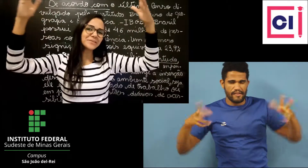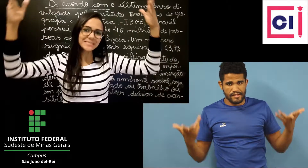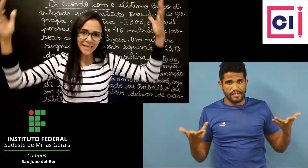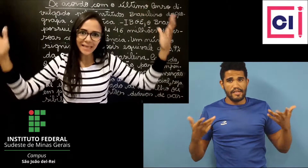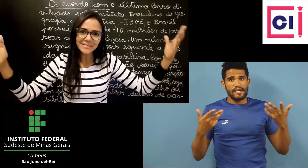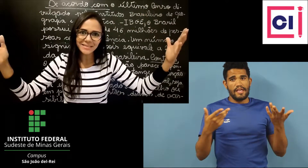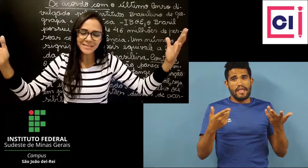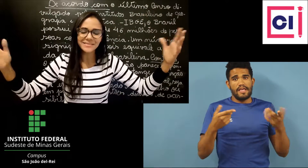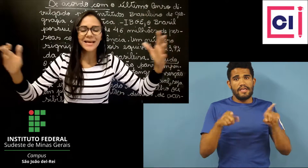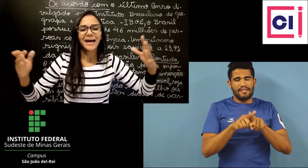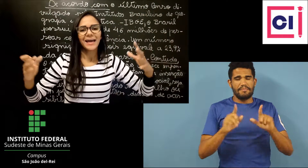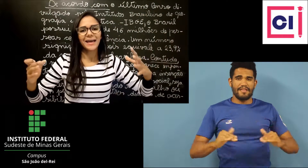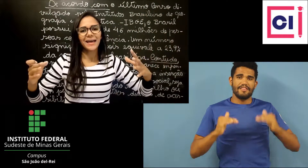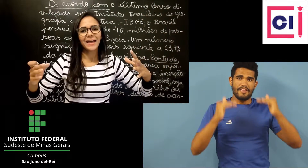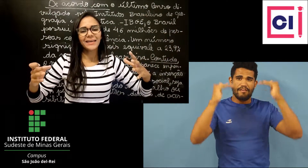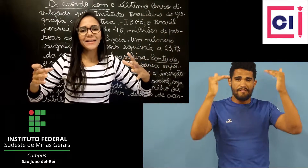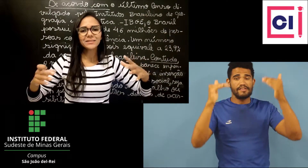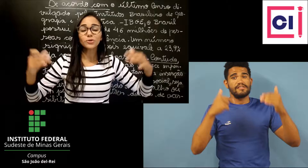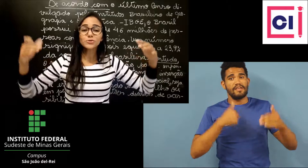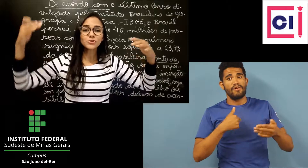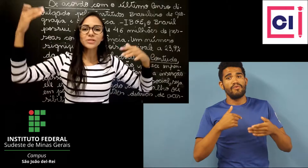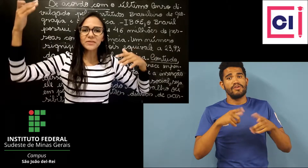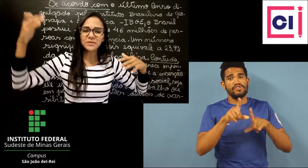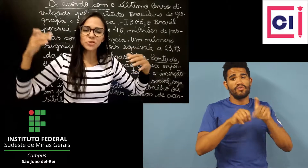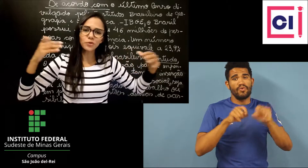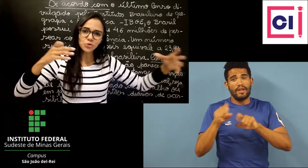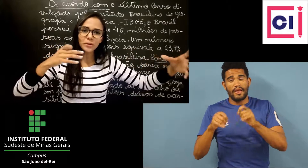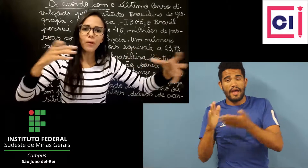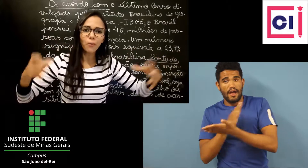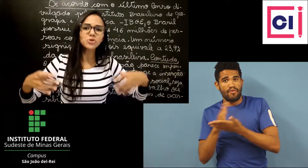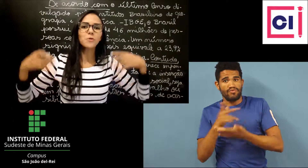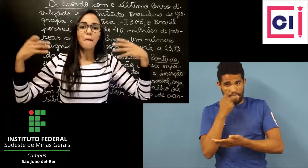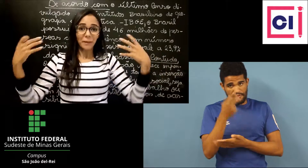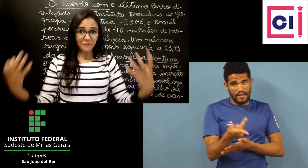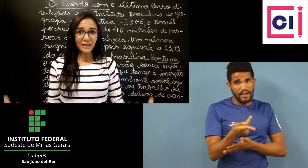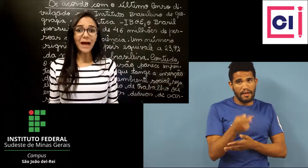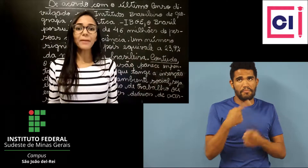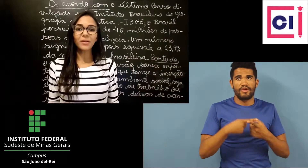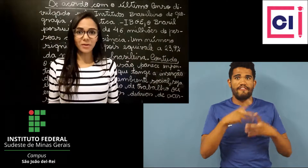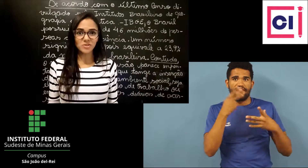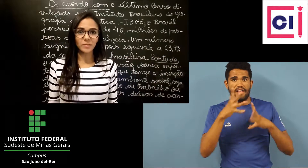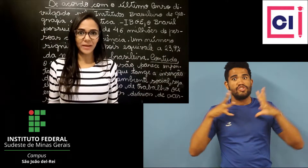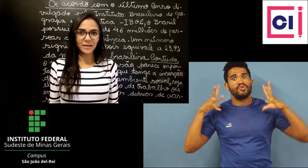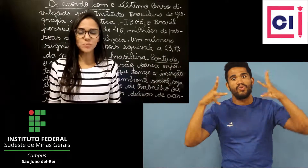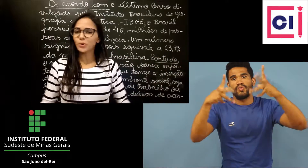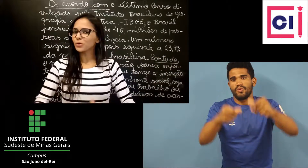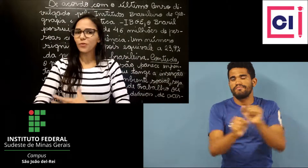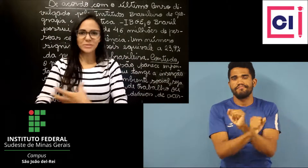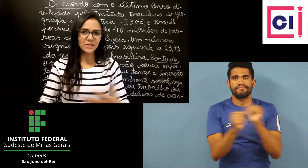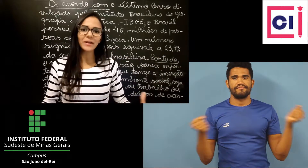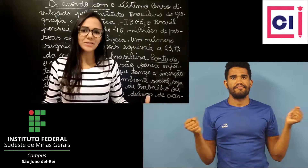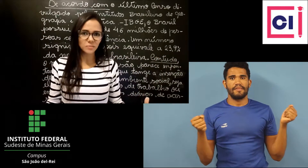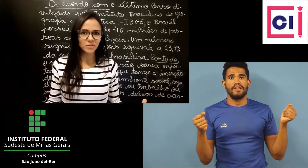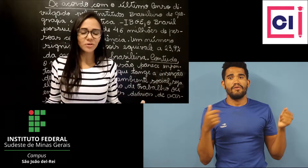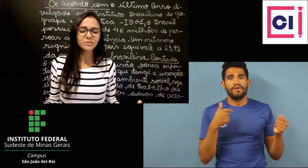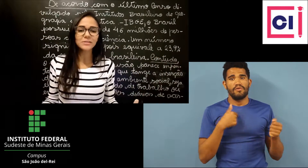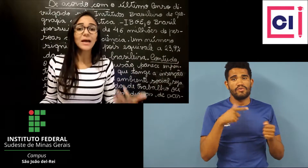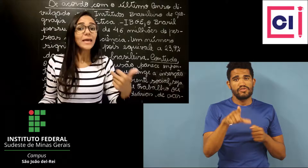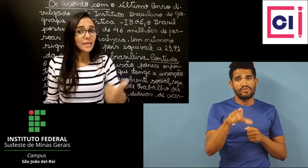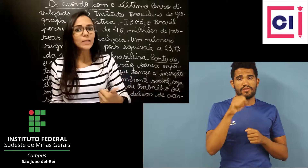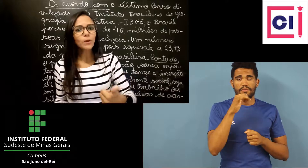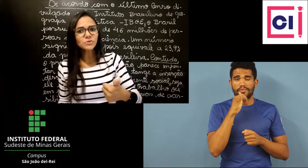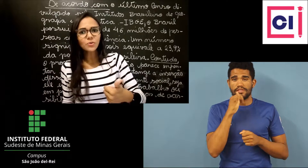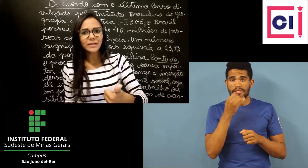as deficiências e entre todos os níveis, eu vou escolher alguns para falar melhor sobre eles, porque eu não vou conseguir falar sobre